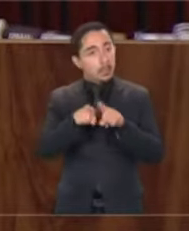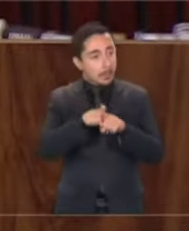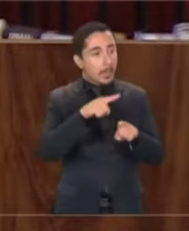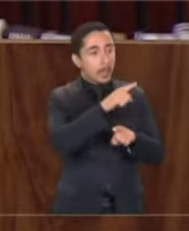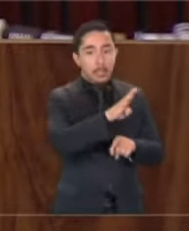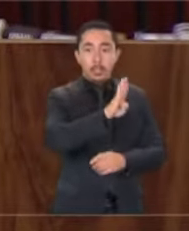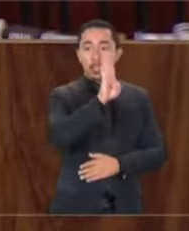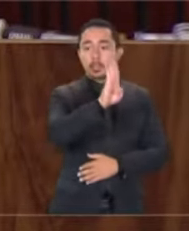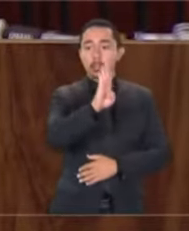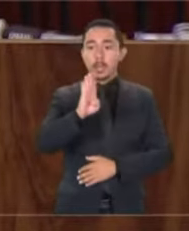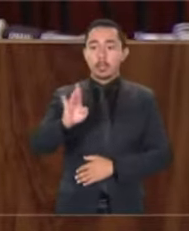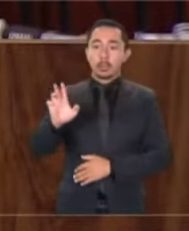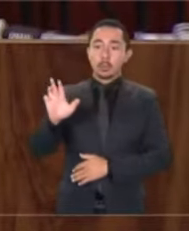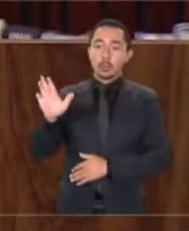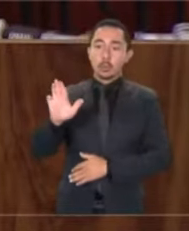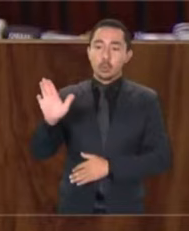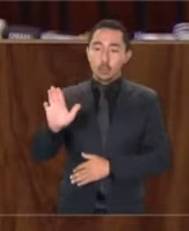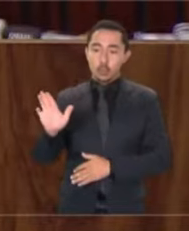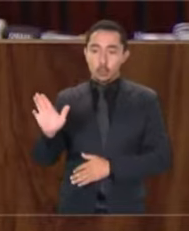Silva. Qualquer